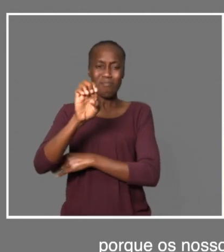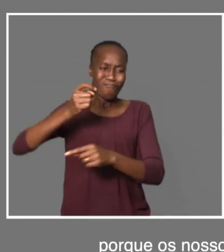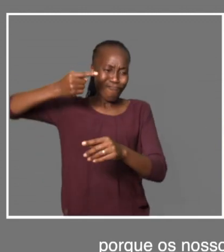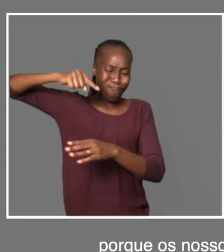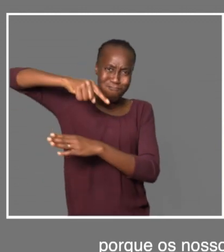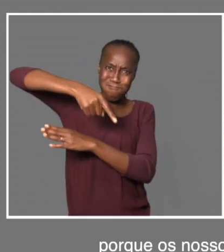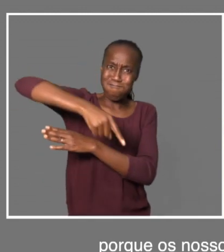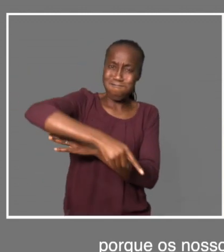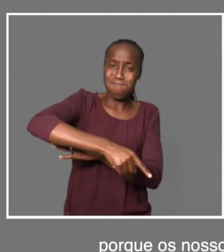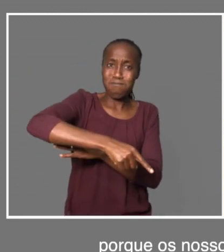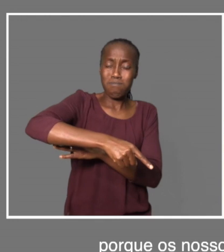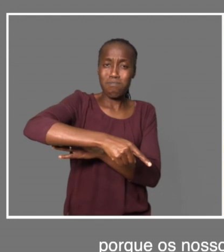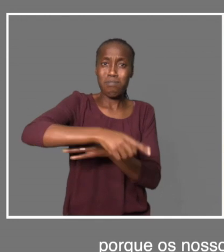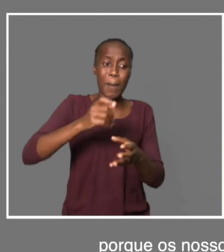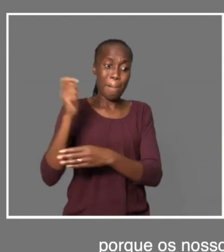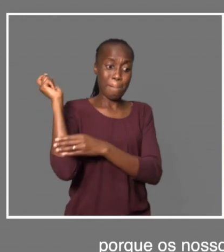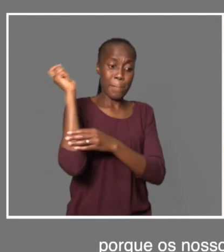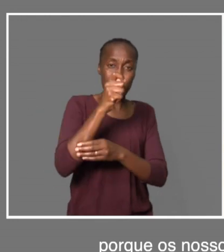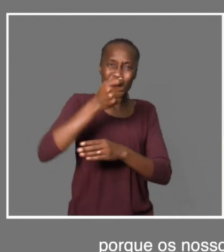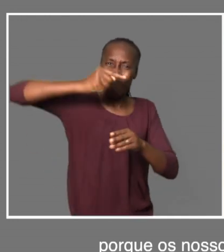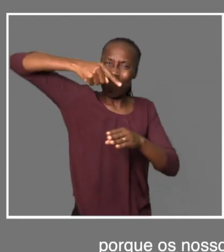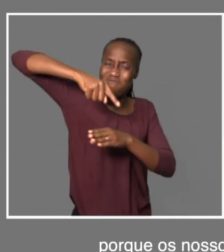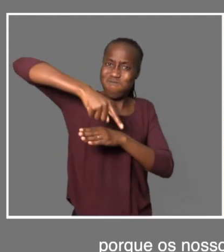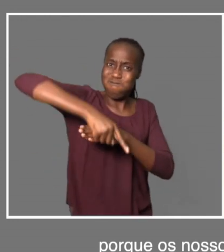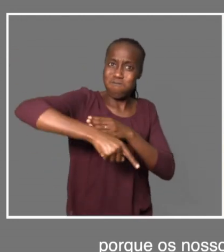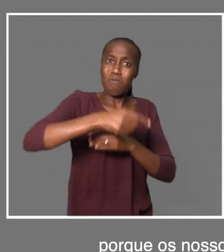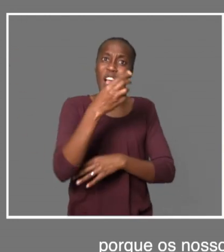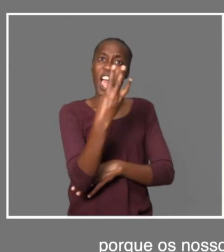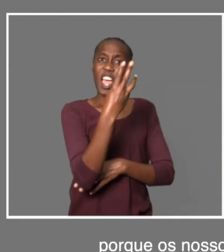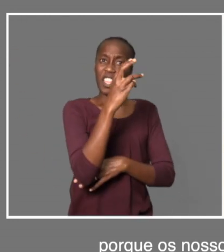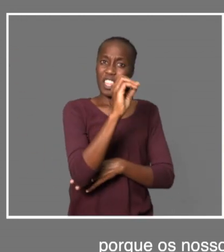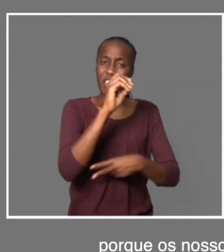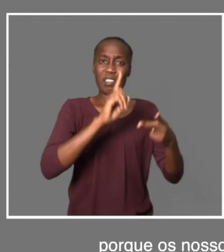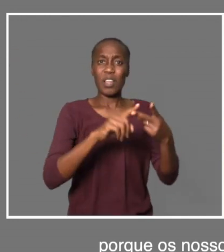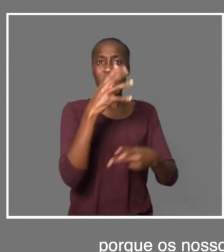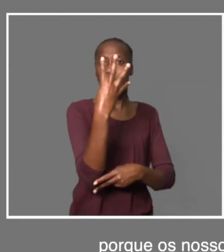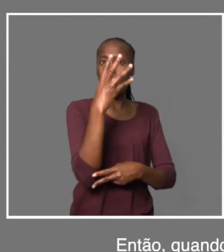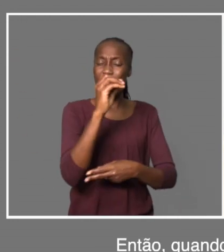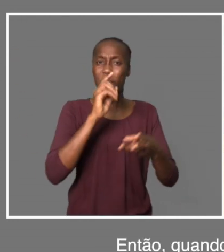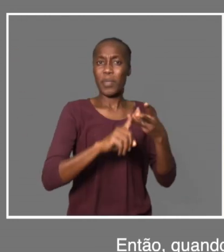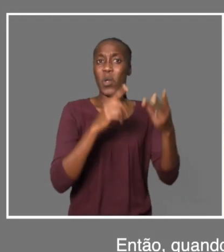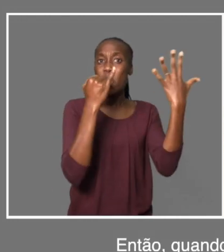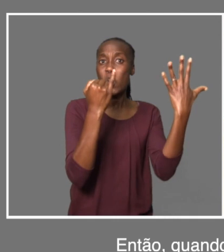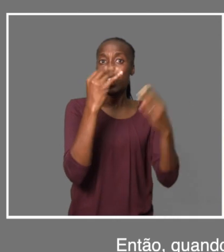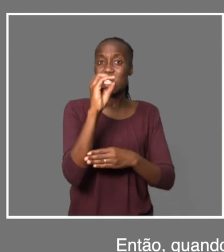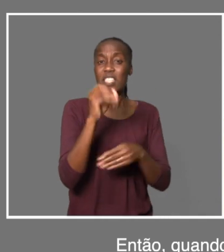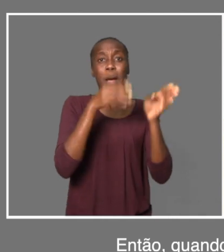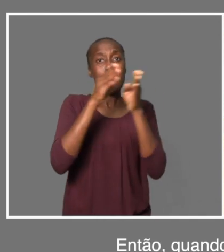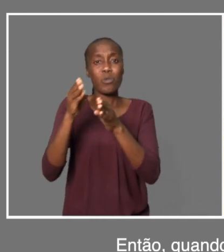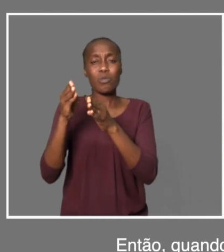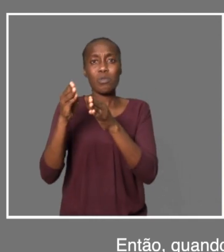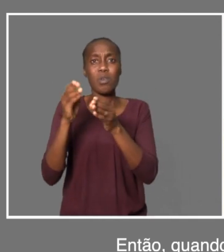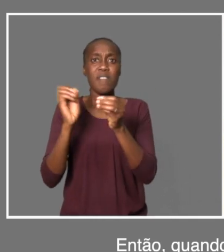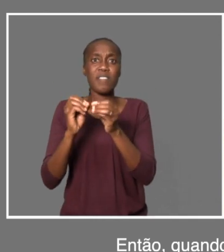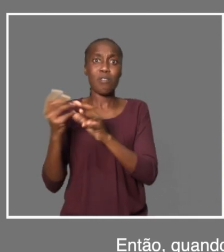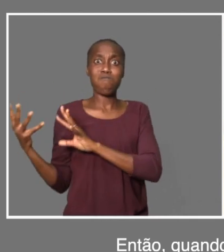os nossos pescadores usam a mesma arte de pesca que é a de malhar então colocam no fundo então quando colocam essa rede